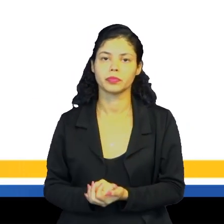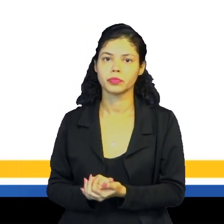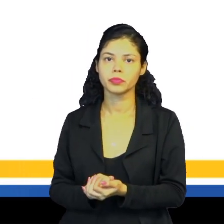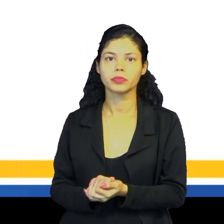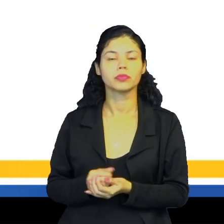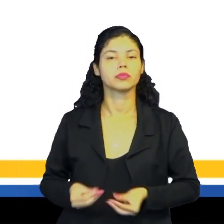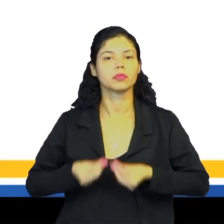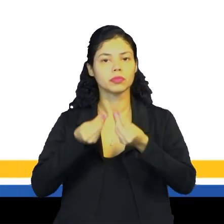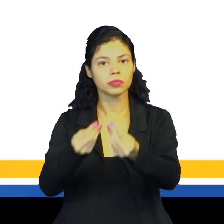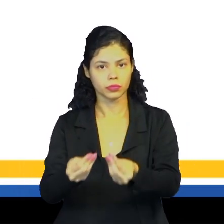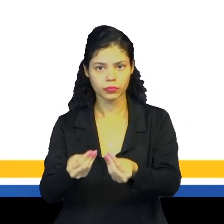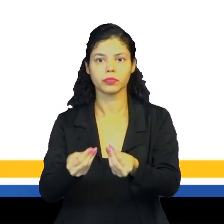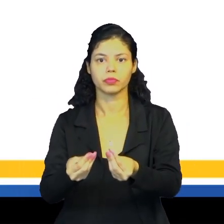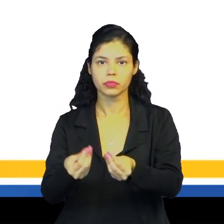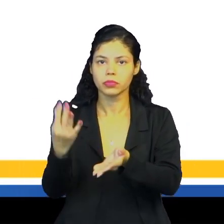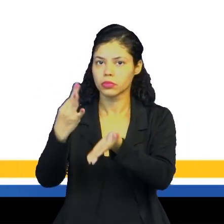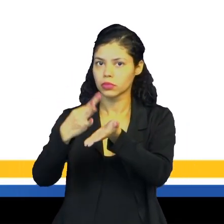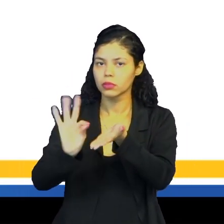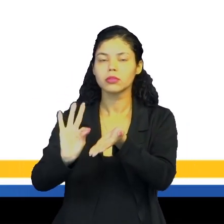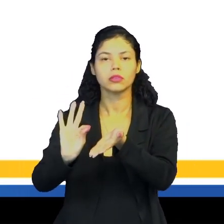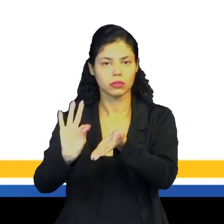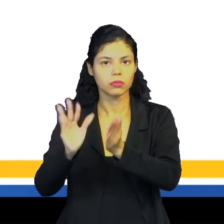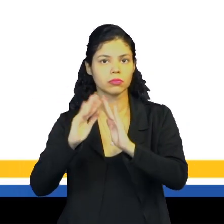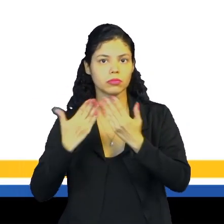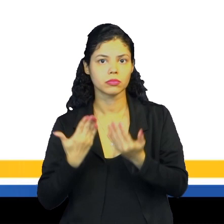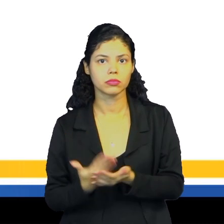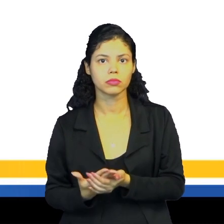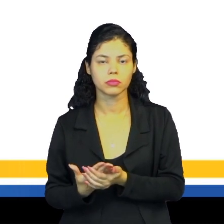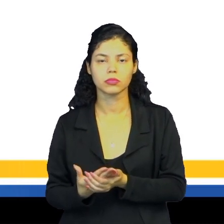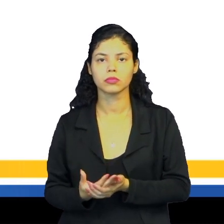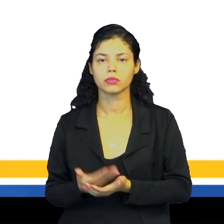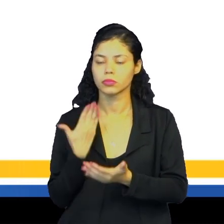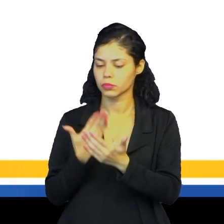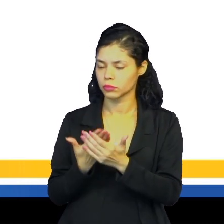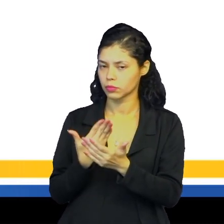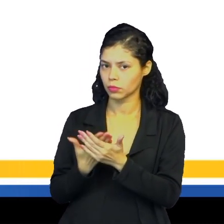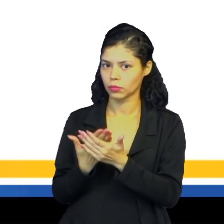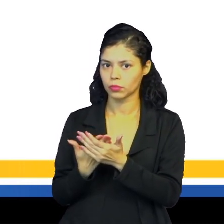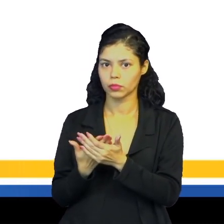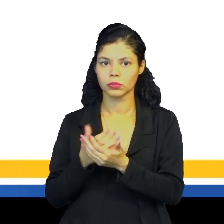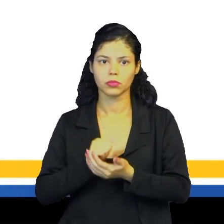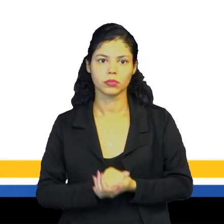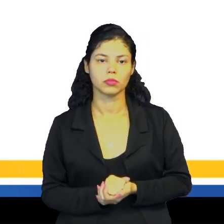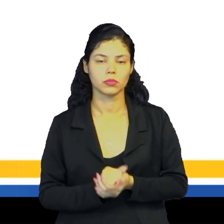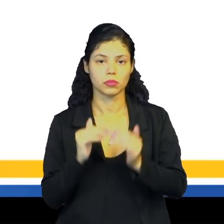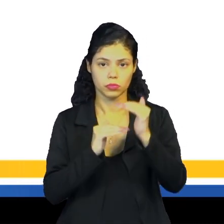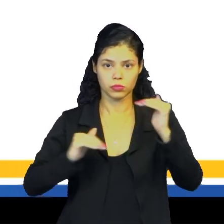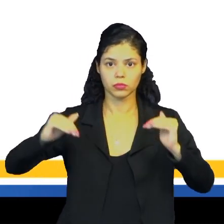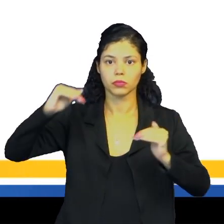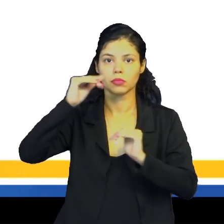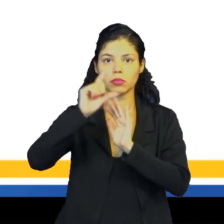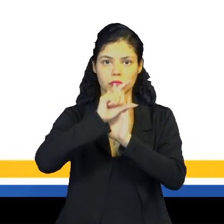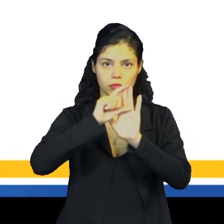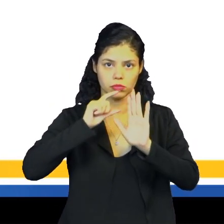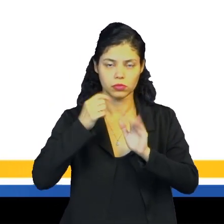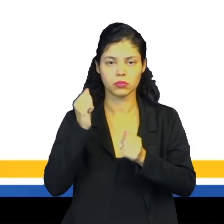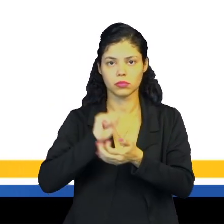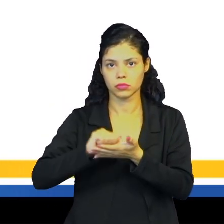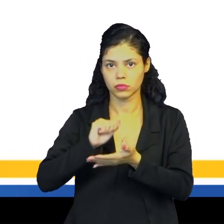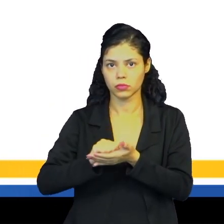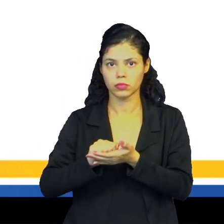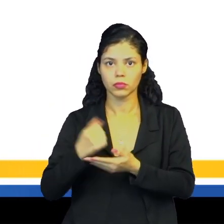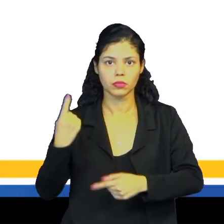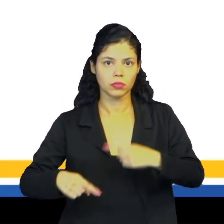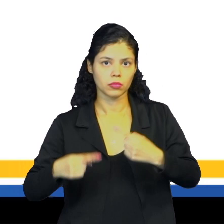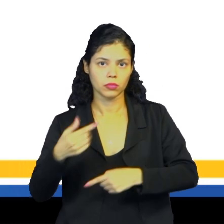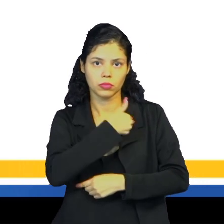para enterro, matrícula em escola, bolsa de estudos, etc. O trecho acima descreve uma prática eleitoral